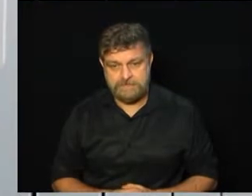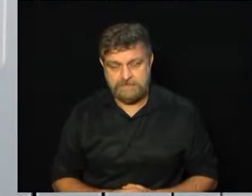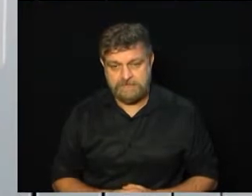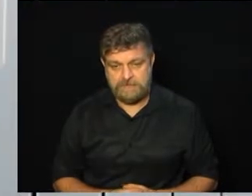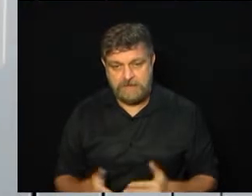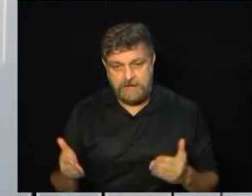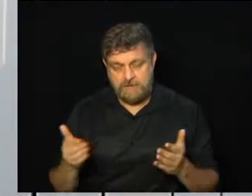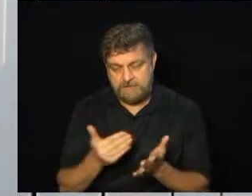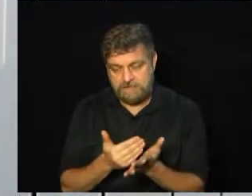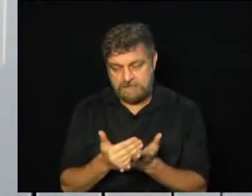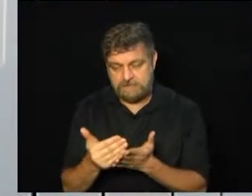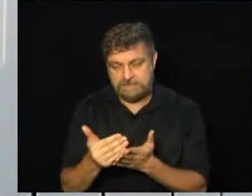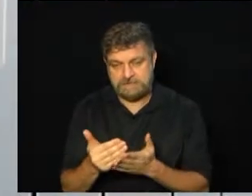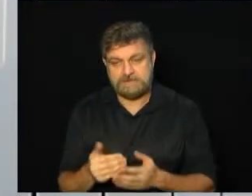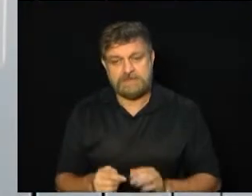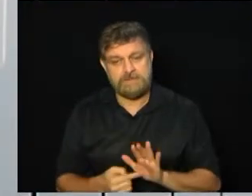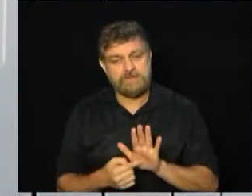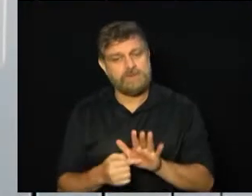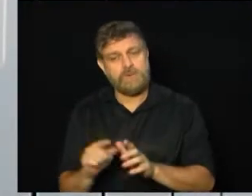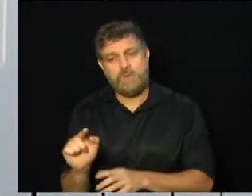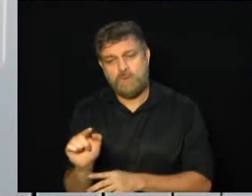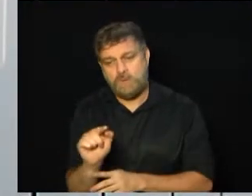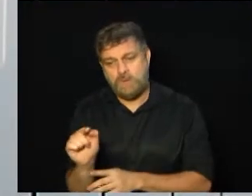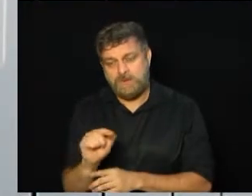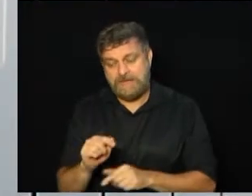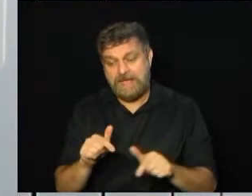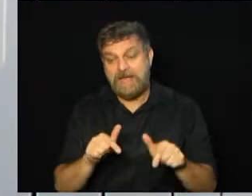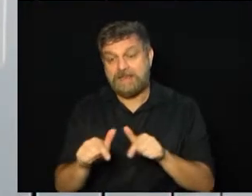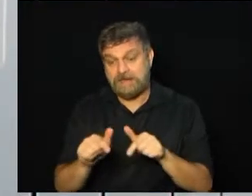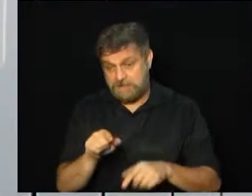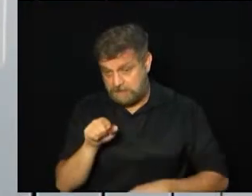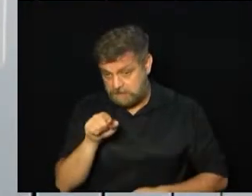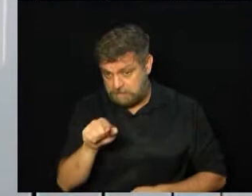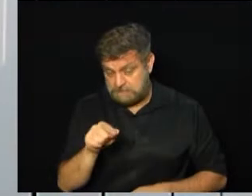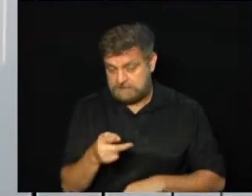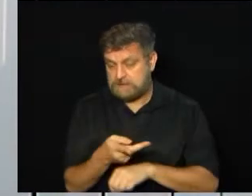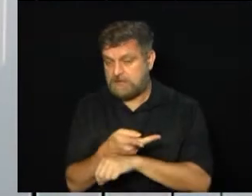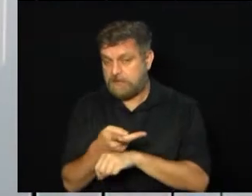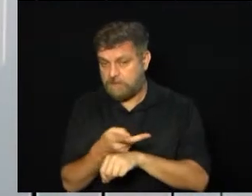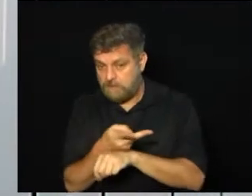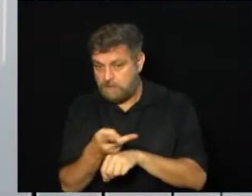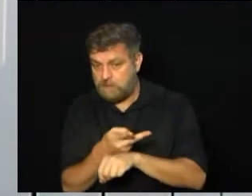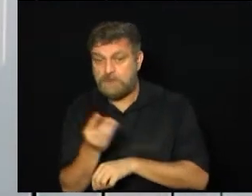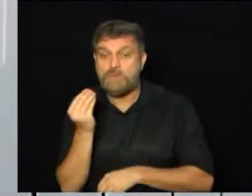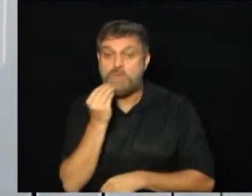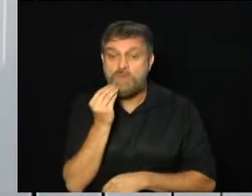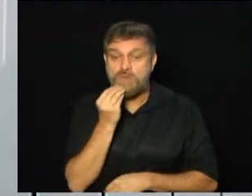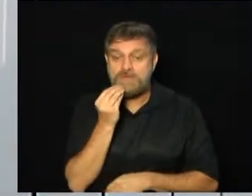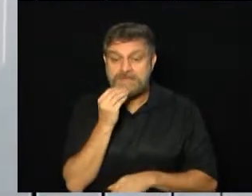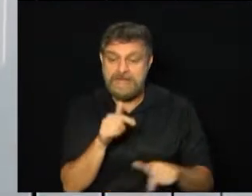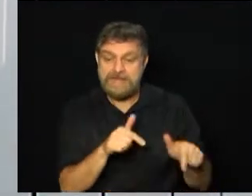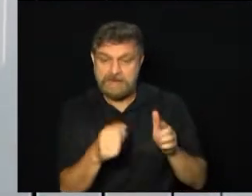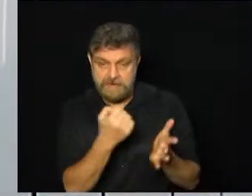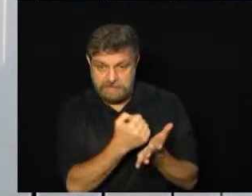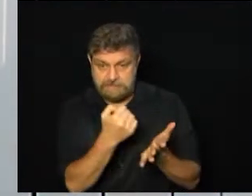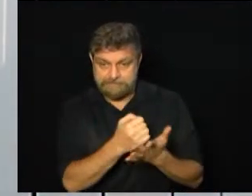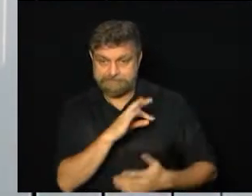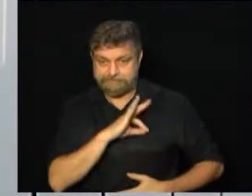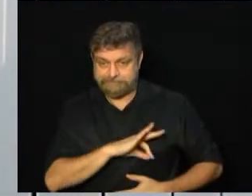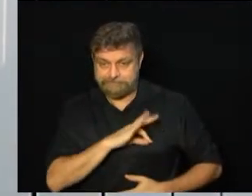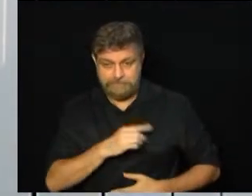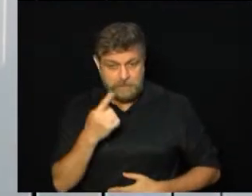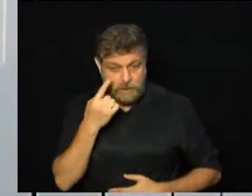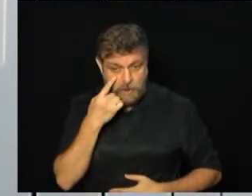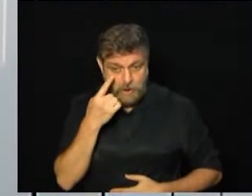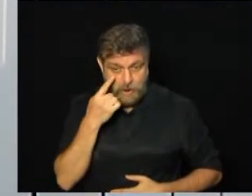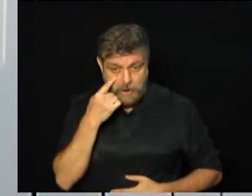Vamos começar esta edição falando sobre emprego. Você que está em busca de uma oportunidade no mercado de trabalho, confira